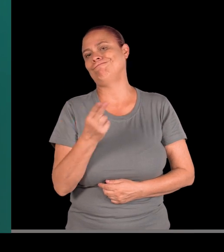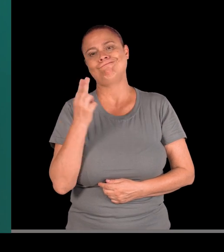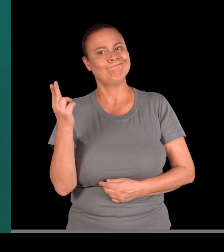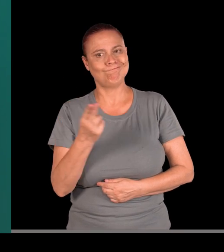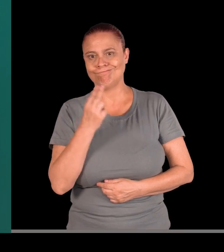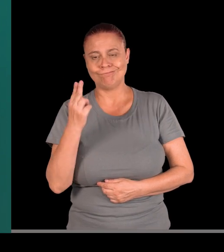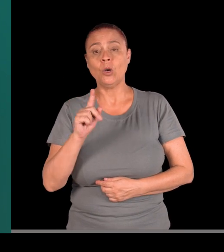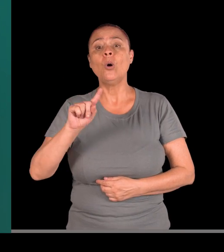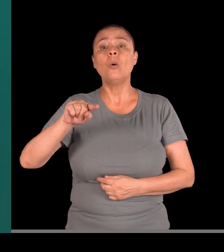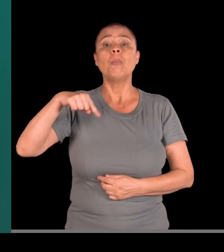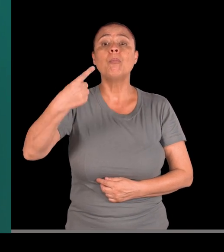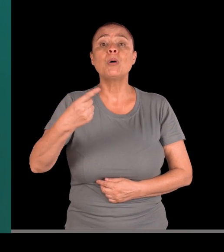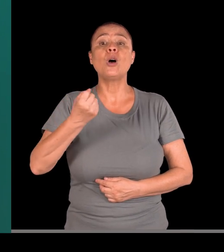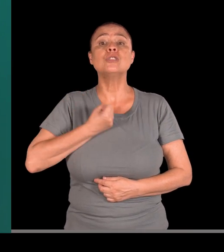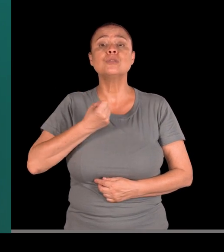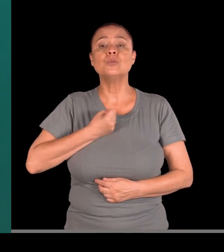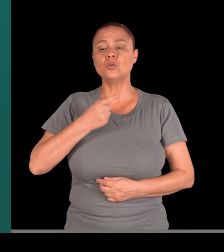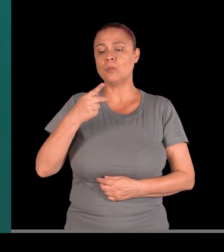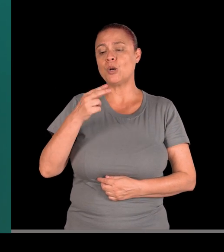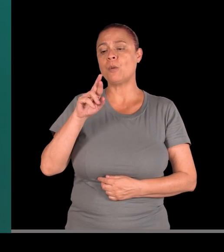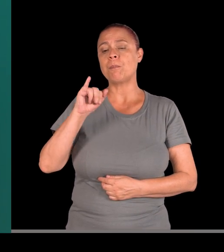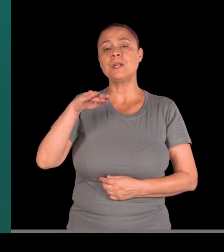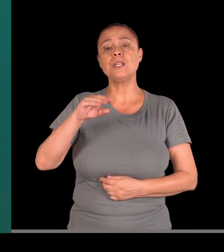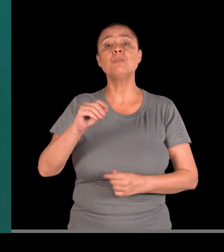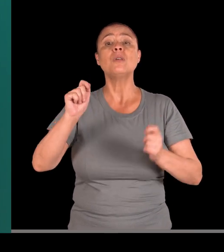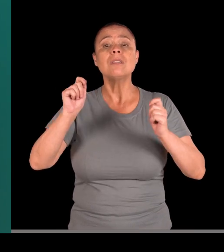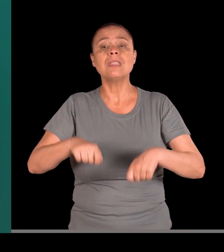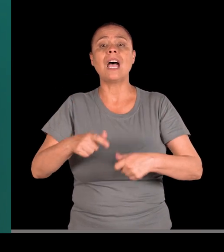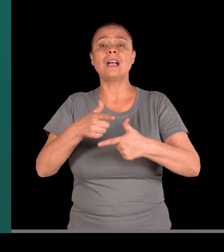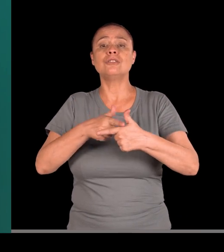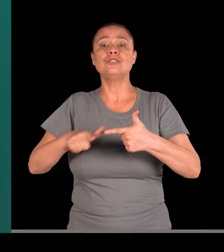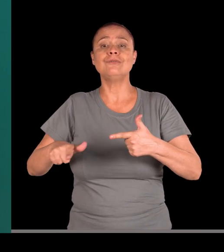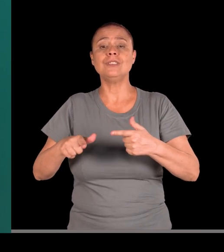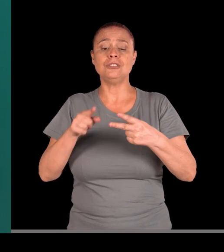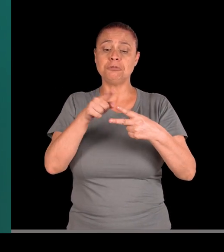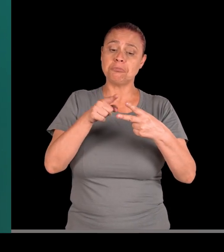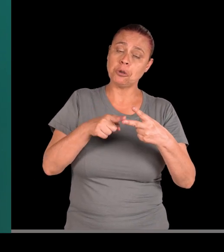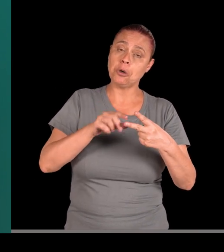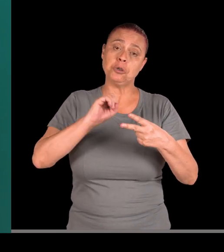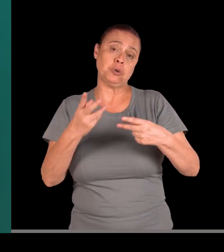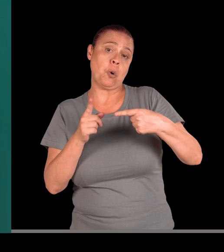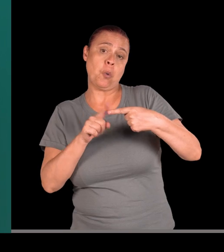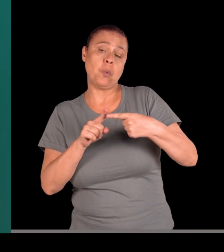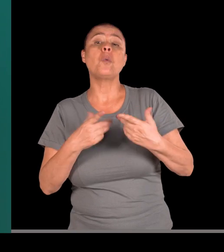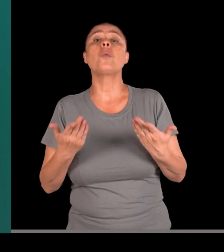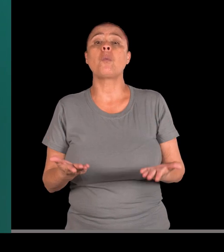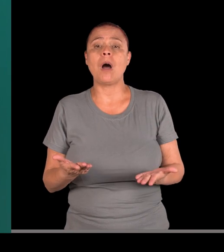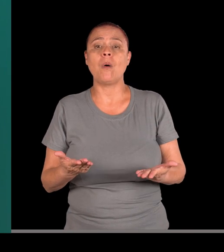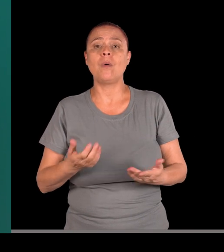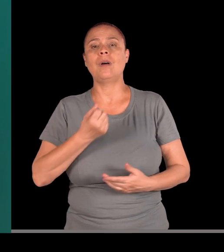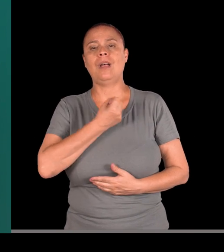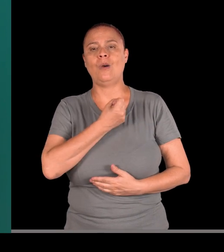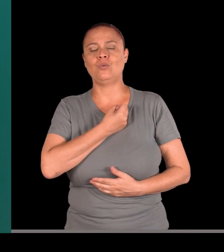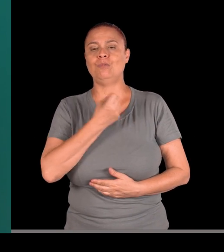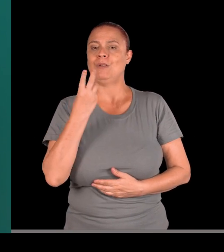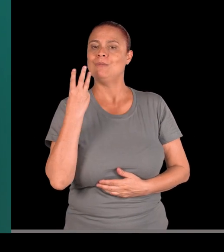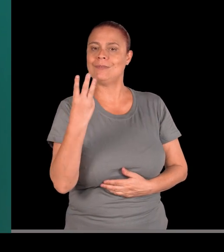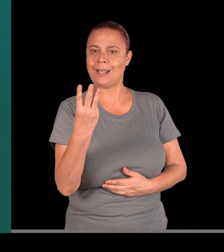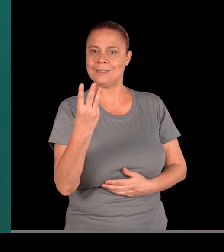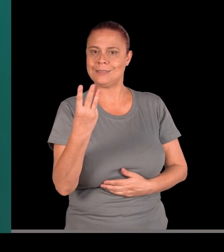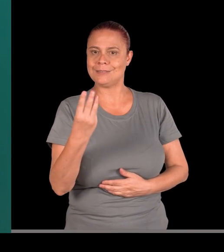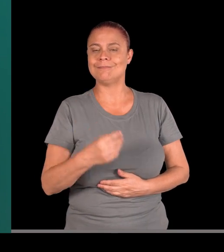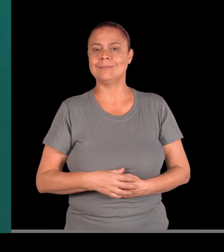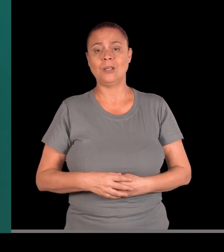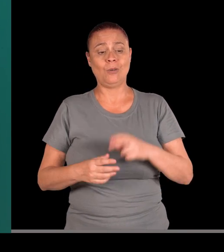por 2? Não. Qual é o próximo número primo, depois do 2, que eu posso dividir os dois ou um deles? O número